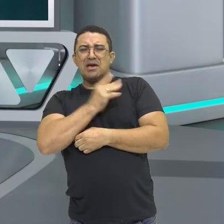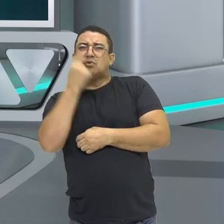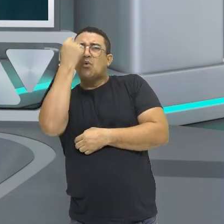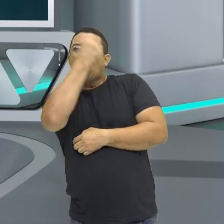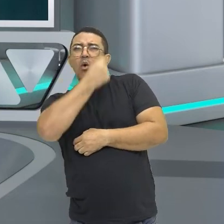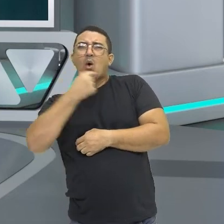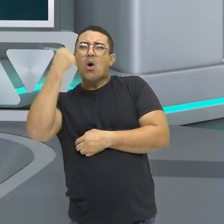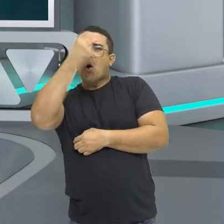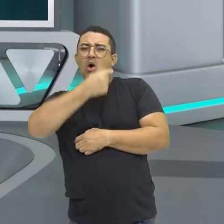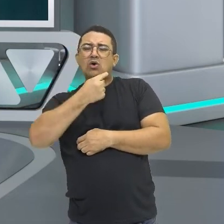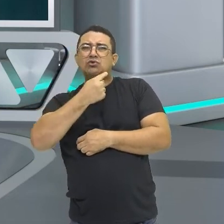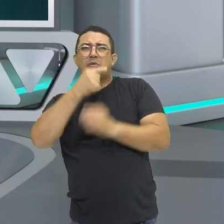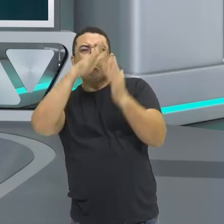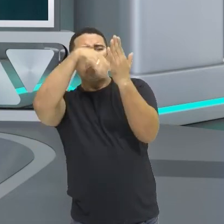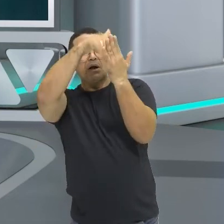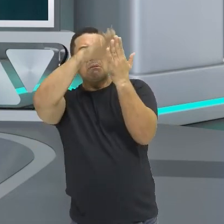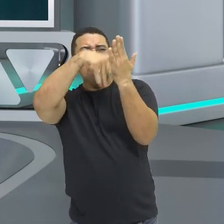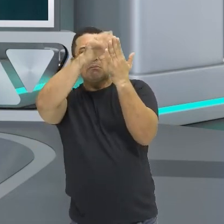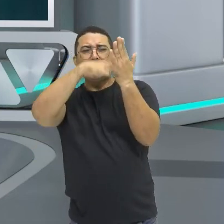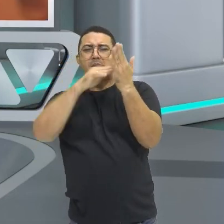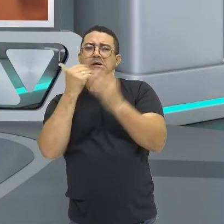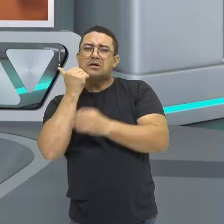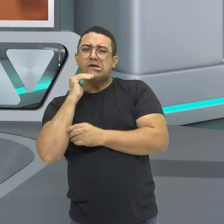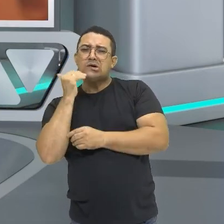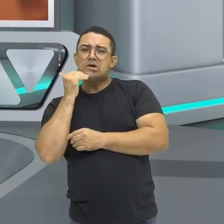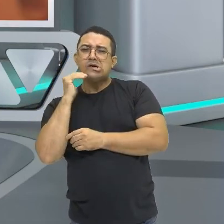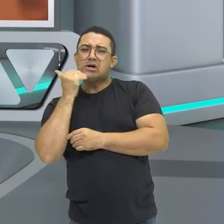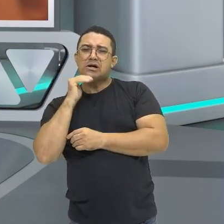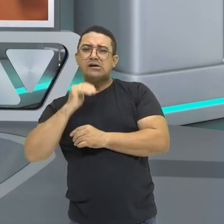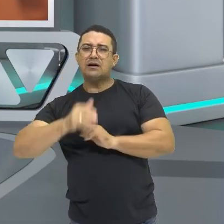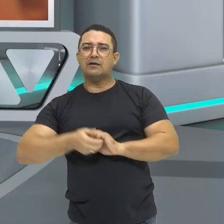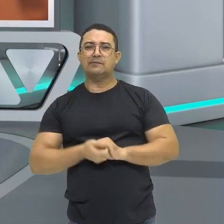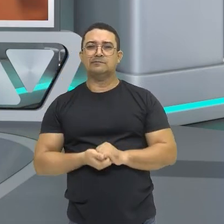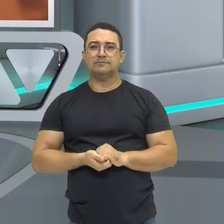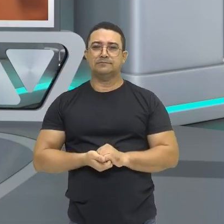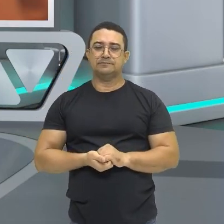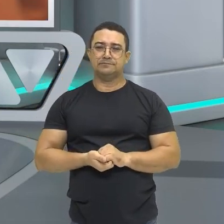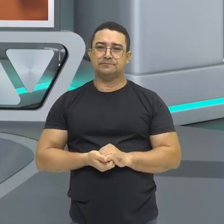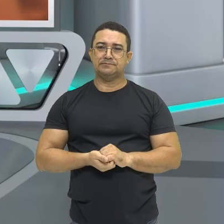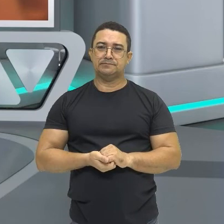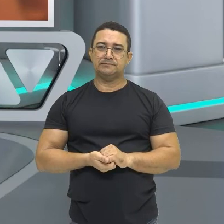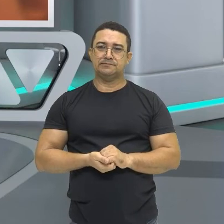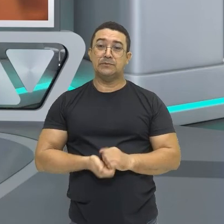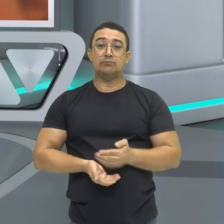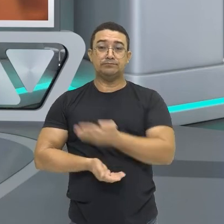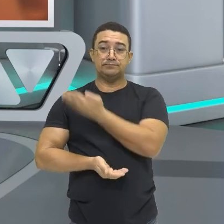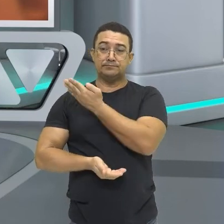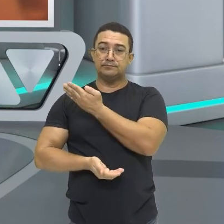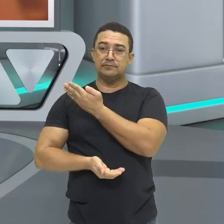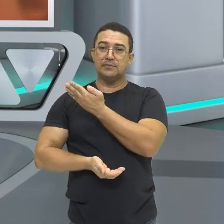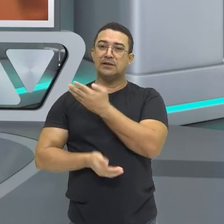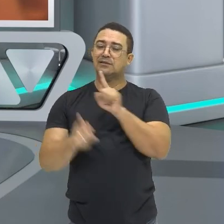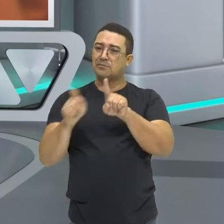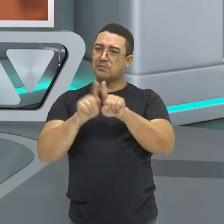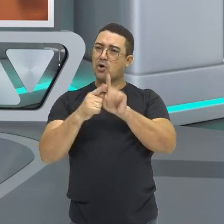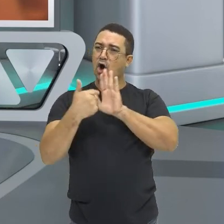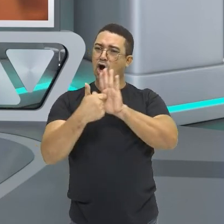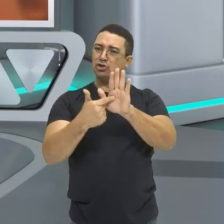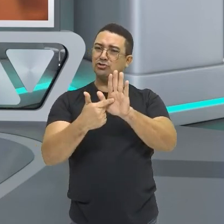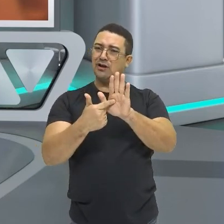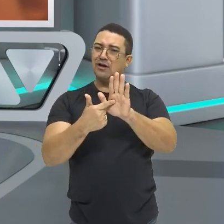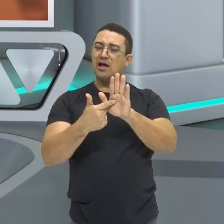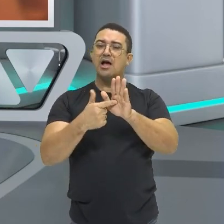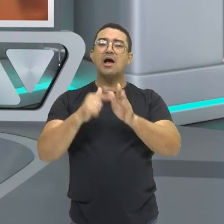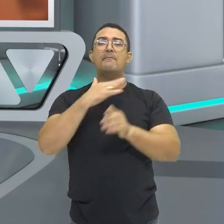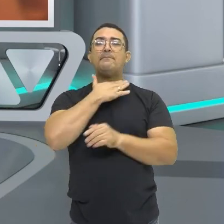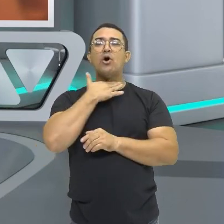dessas figuras. Temos outra imagem? Tá? Então aí representa a morte, né? A morte